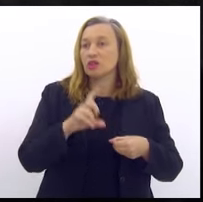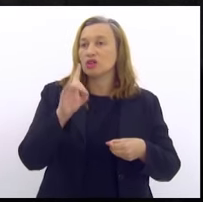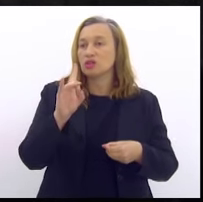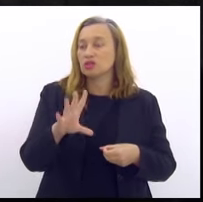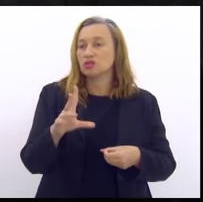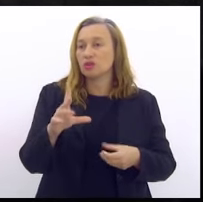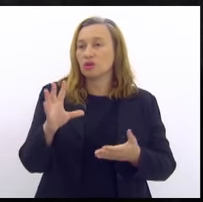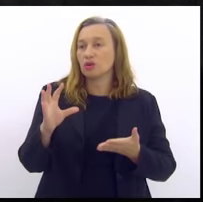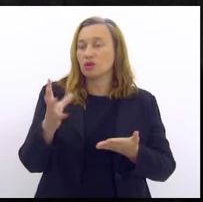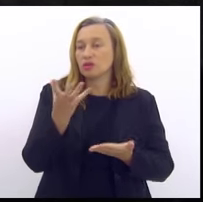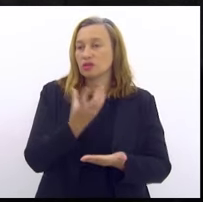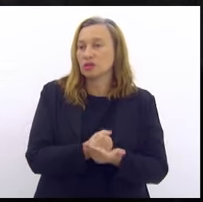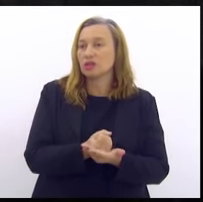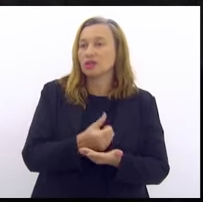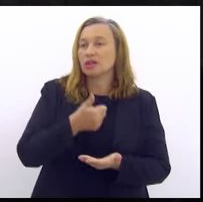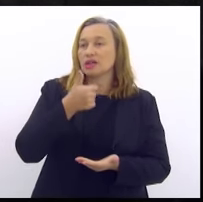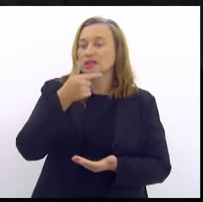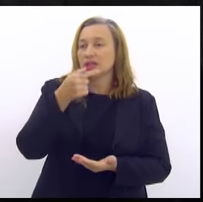somente